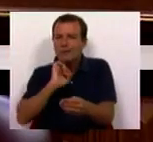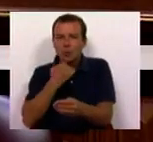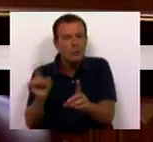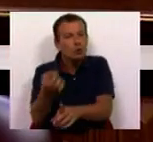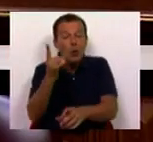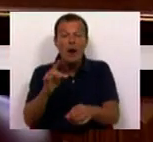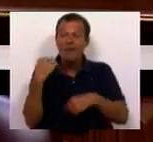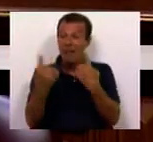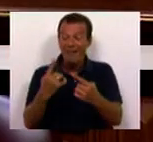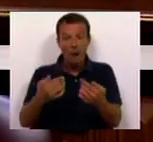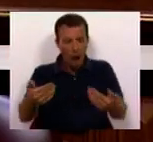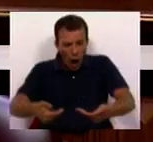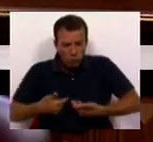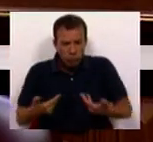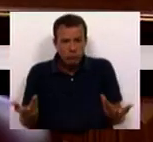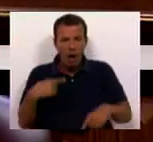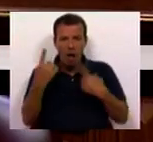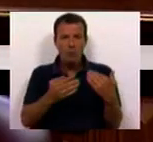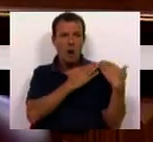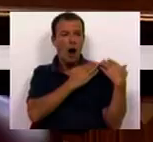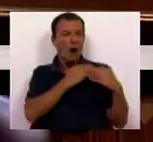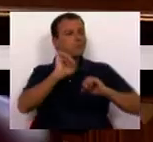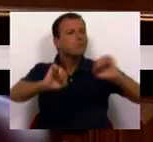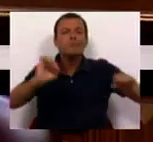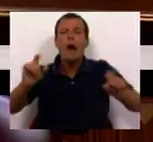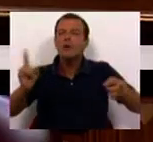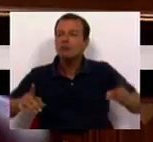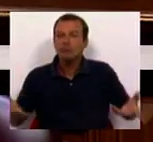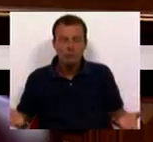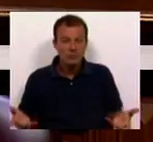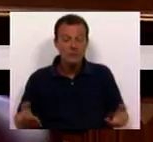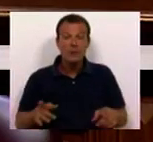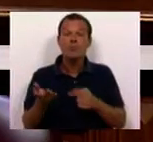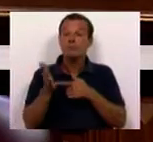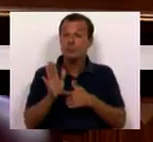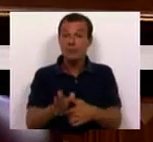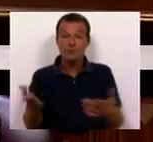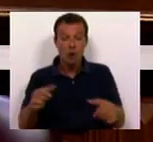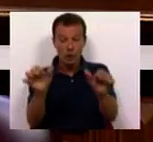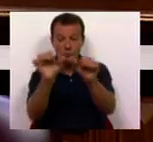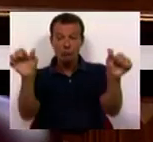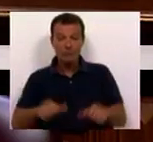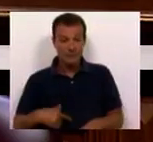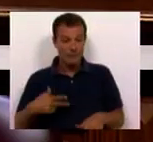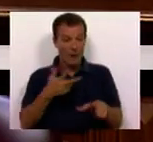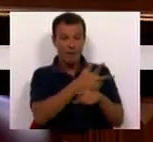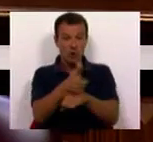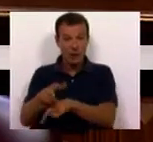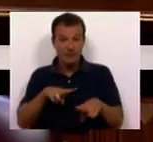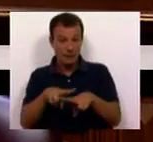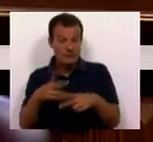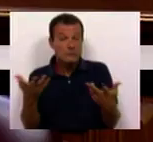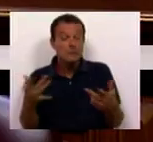nos ajudasse a perceber algumas responsabilidades alargadas, designadamente sobre o sistema de videovigilância,